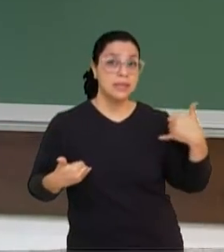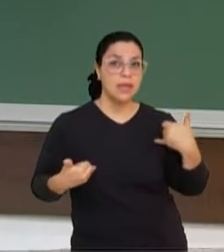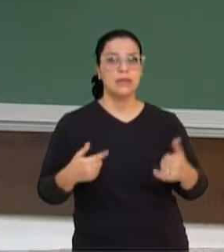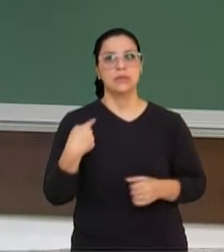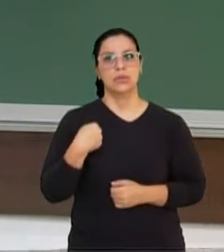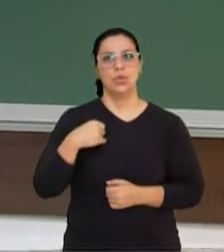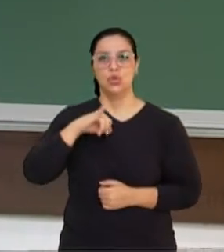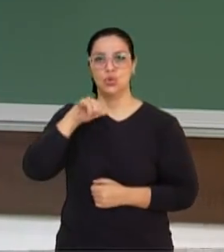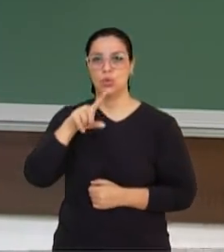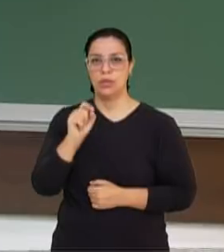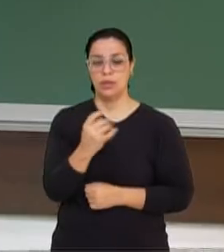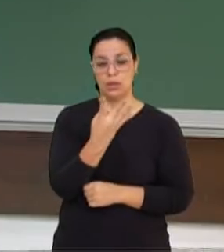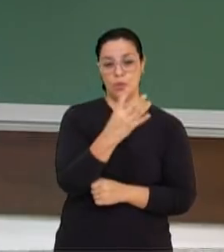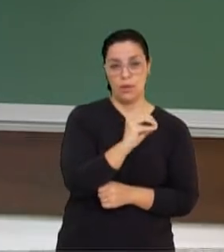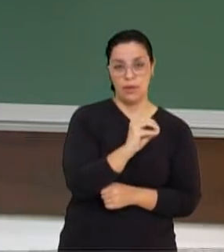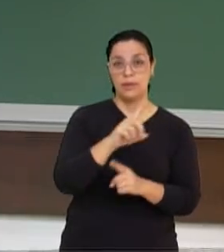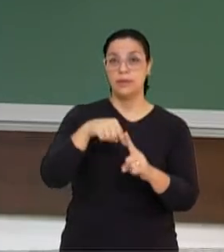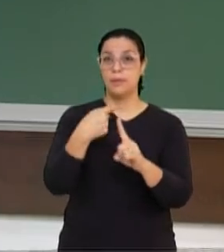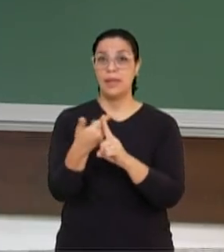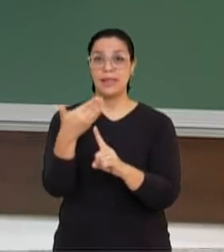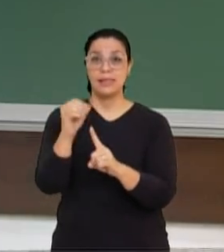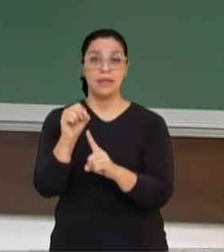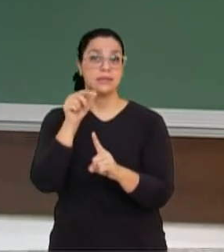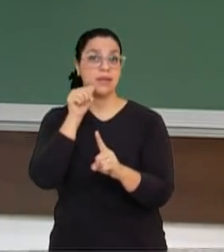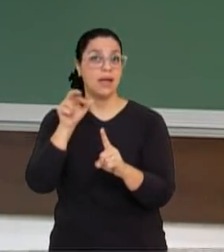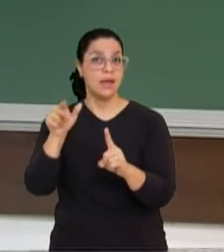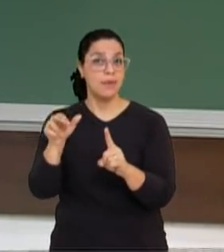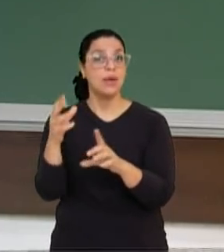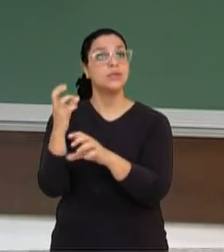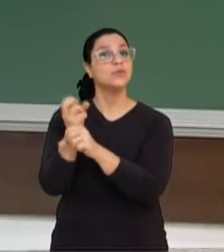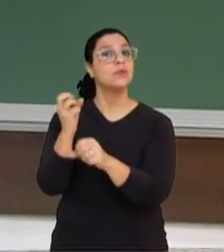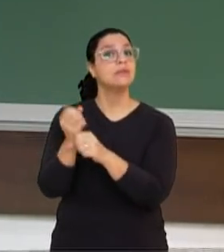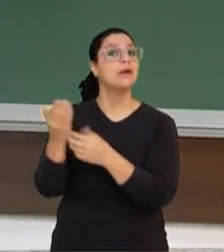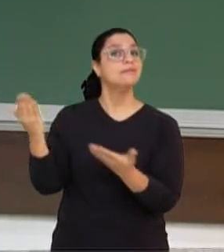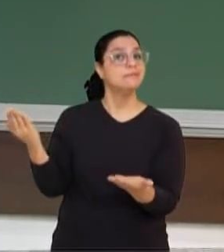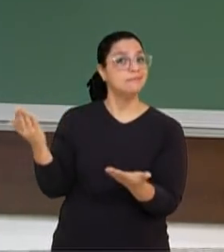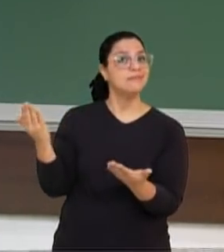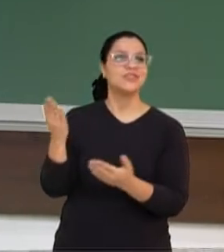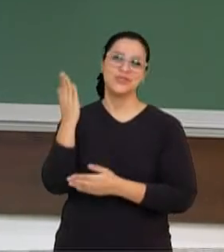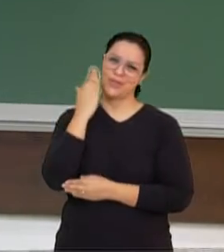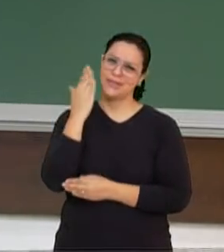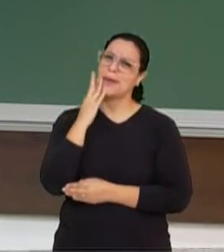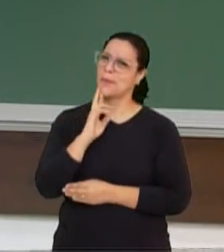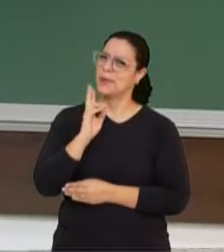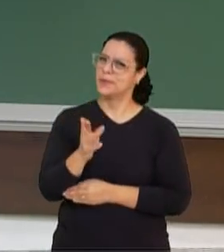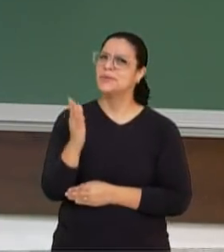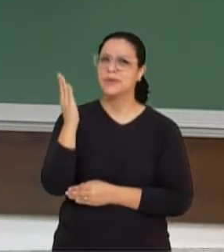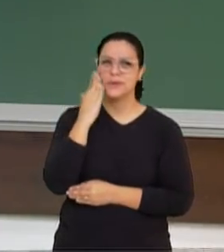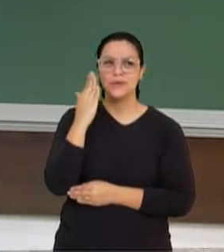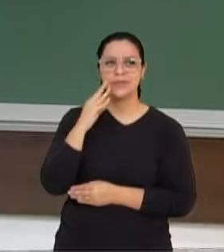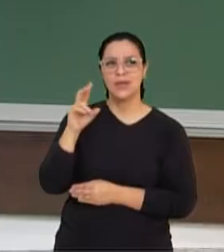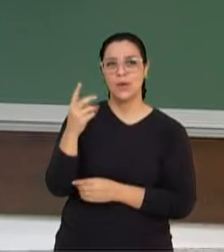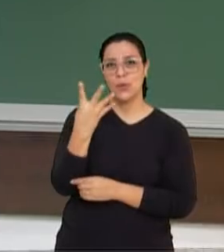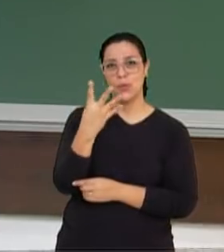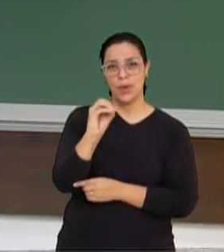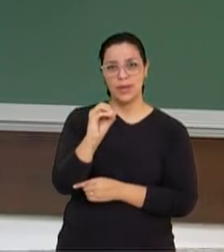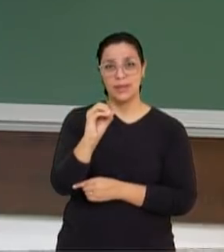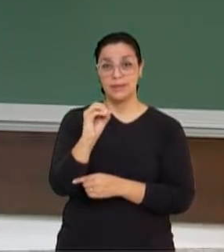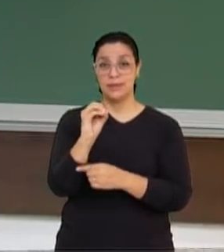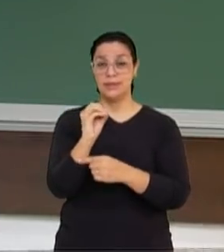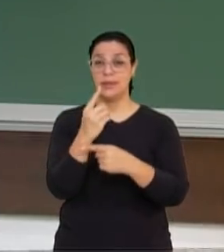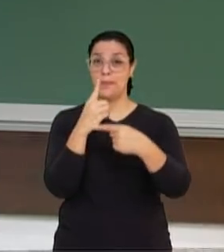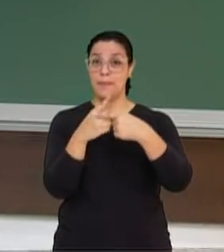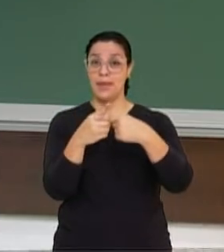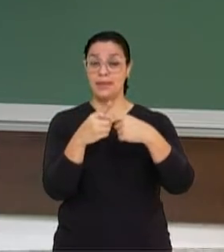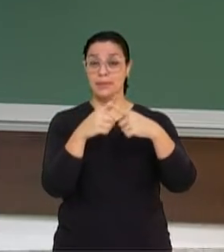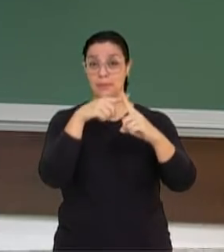das duas idades, 40 mais 10, vocês já sabem a resposta aí, né? Tenho certeza disso, né? Então, 40 mais 10,